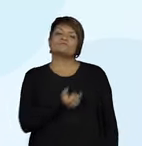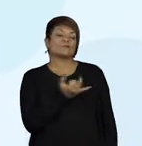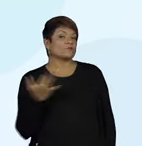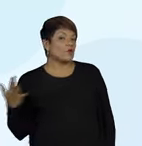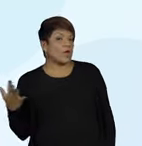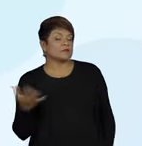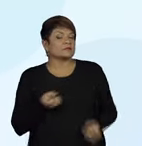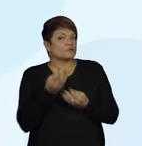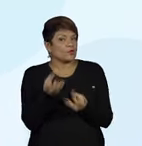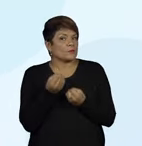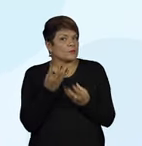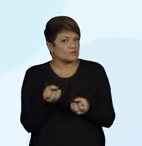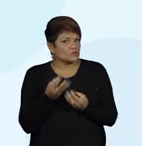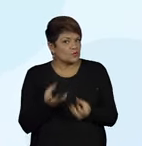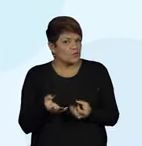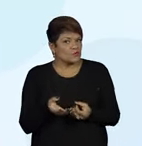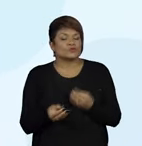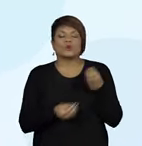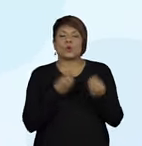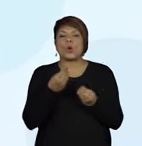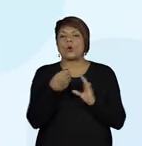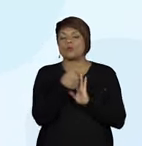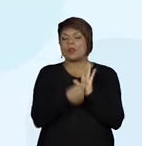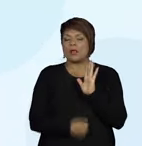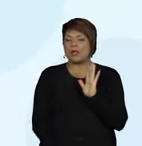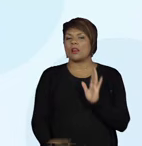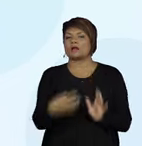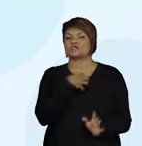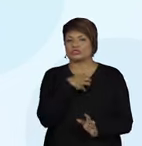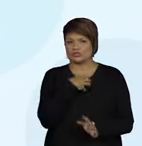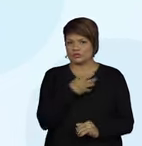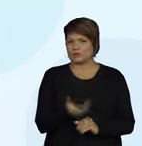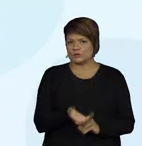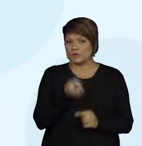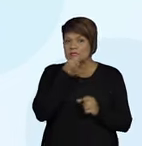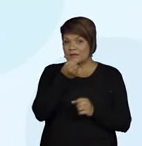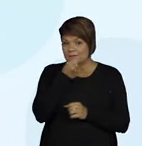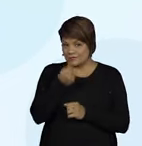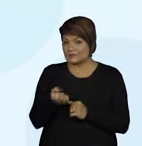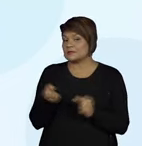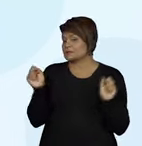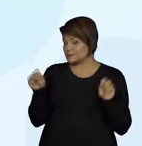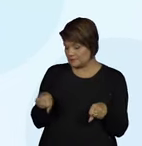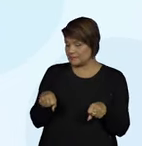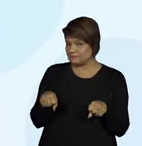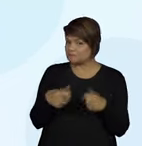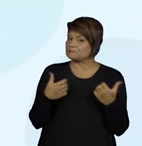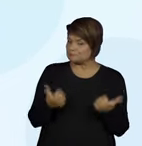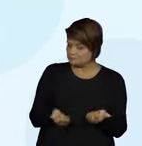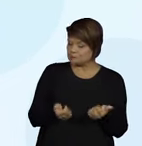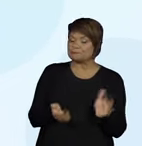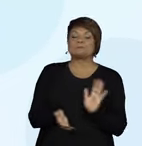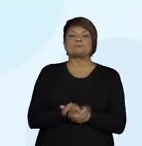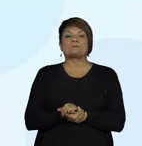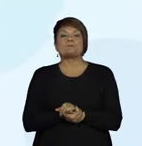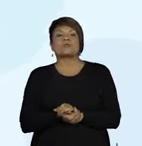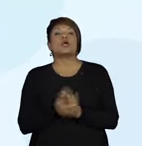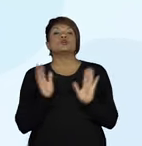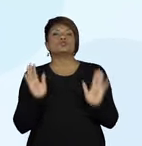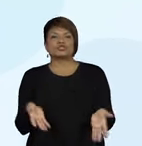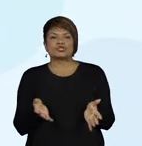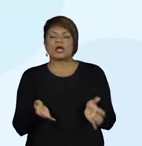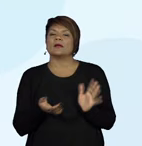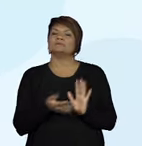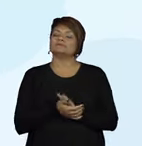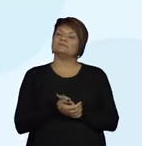a gente sobre o gênero textual entrevista. Sim? Então, aí já apareceu quem